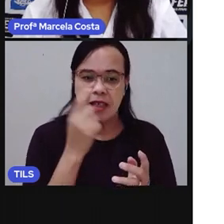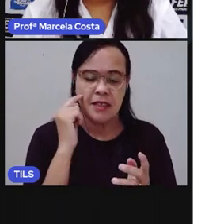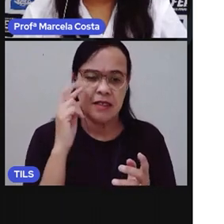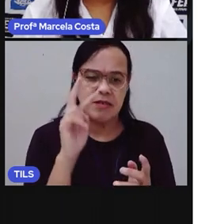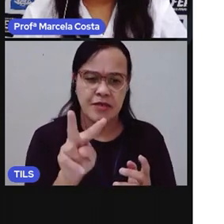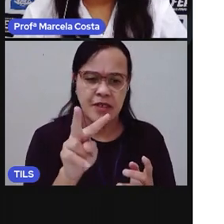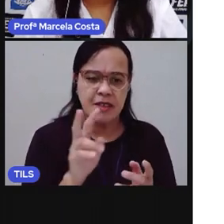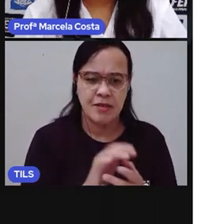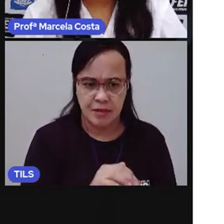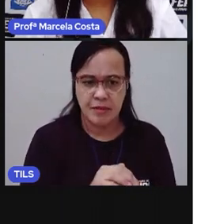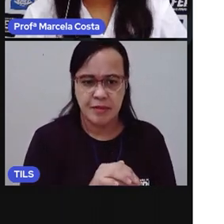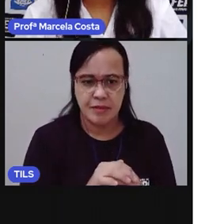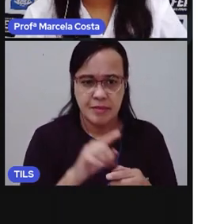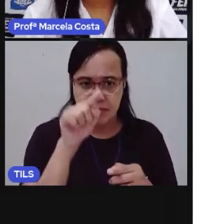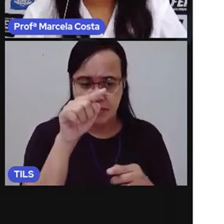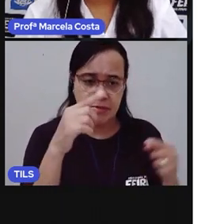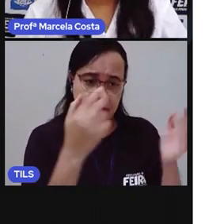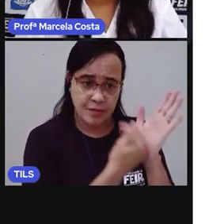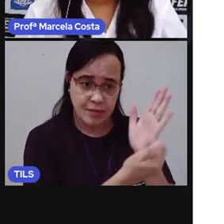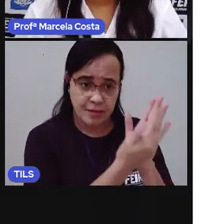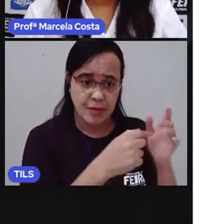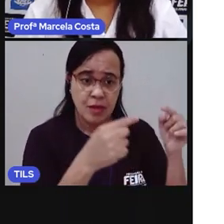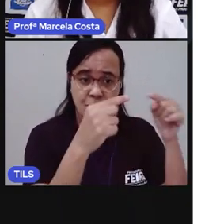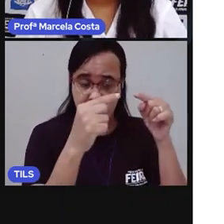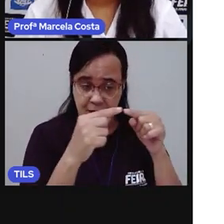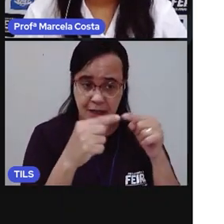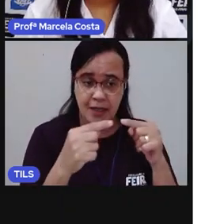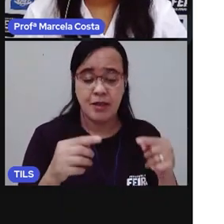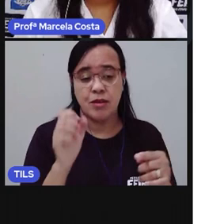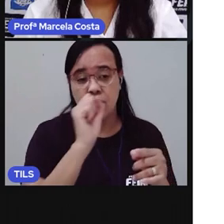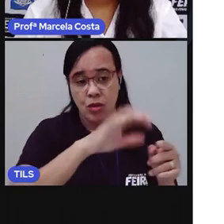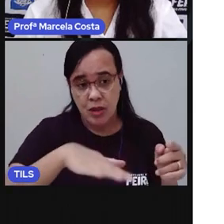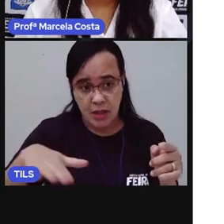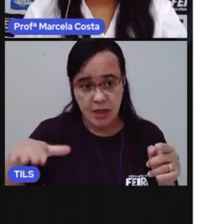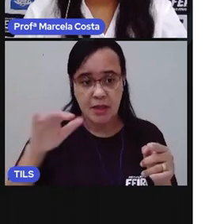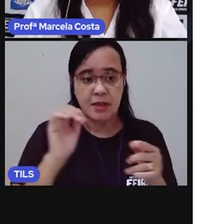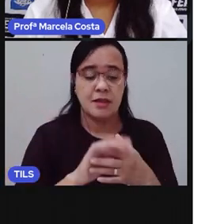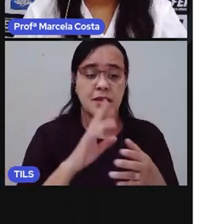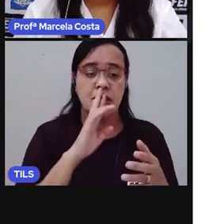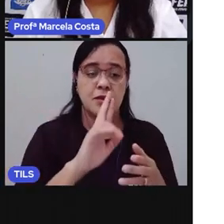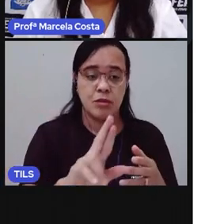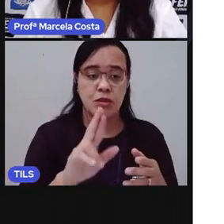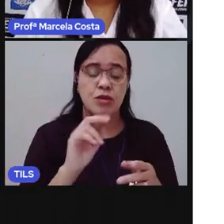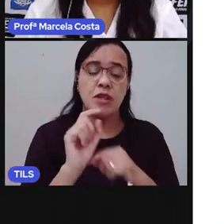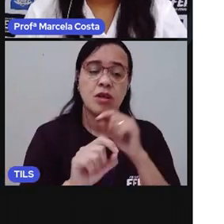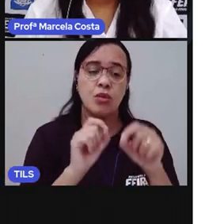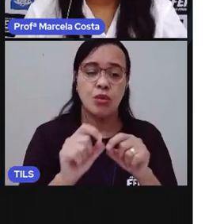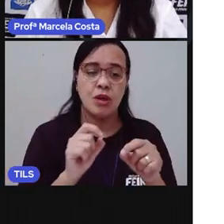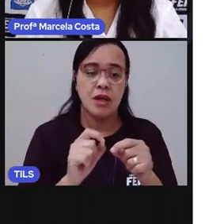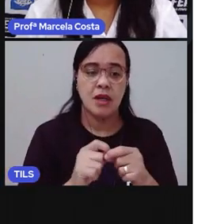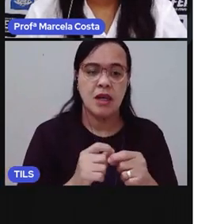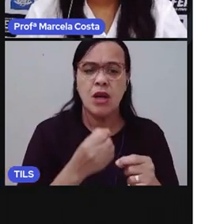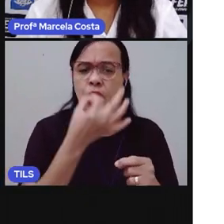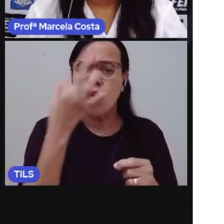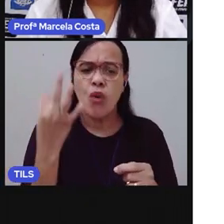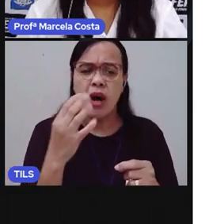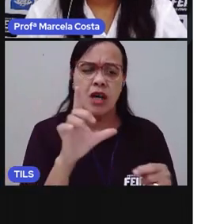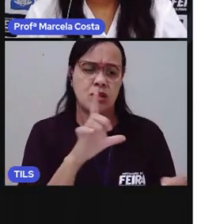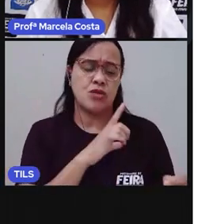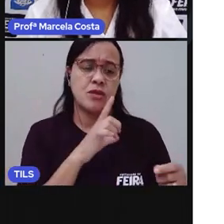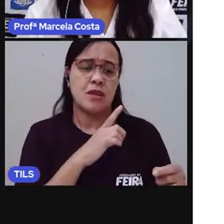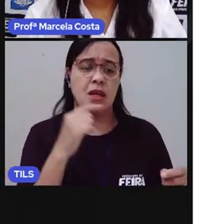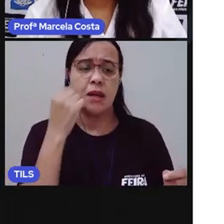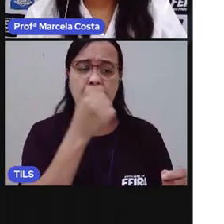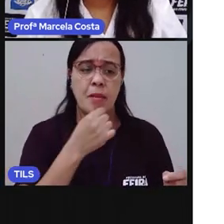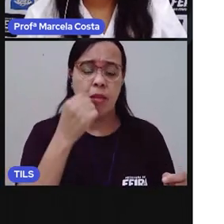acima a visão de uma criança Agora responda o que se pede Quantos dentes tem na